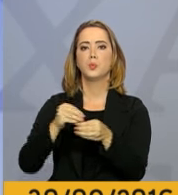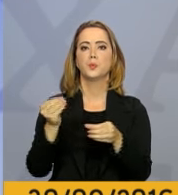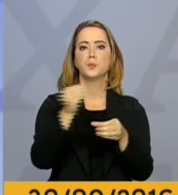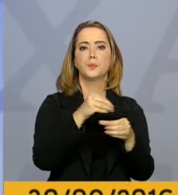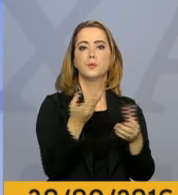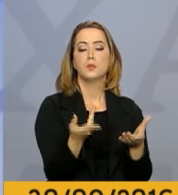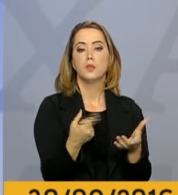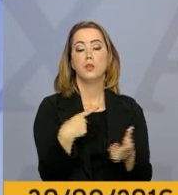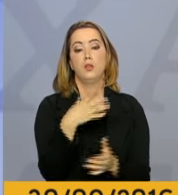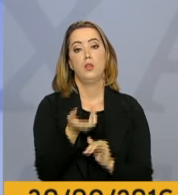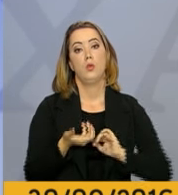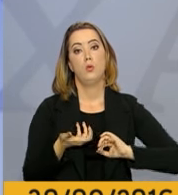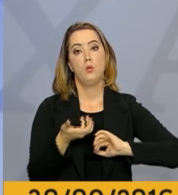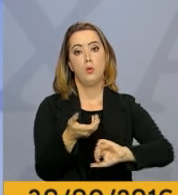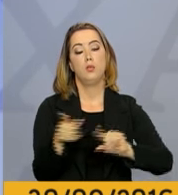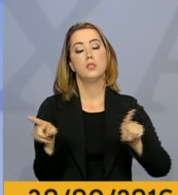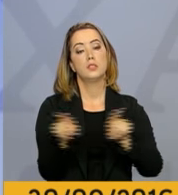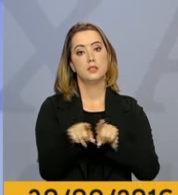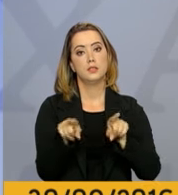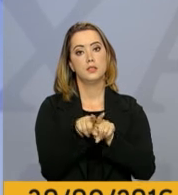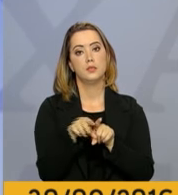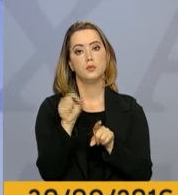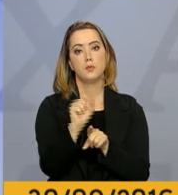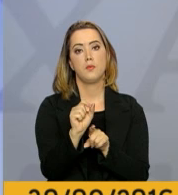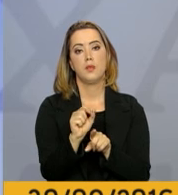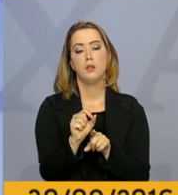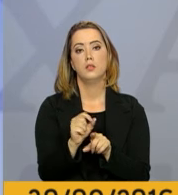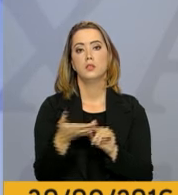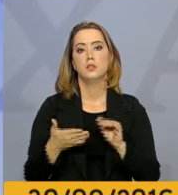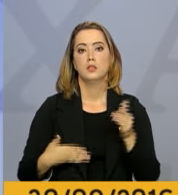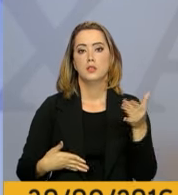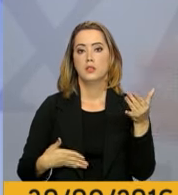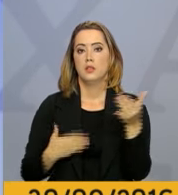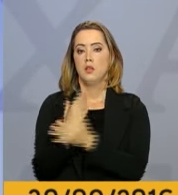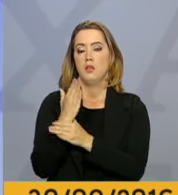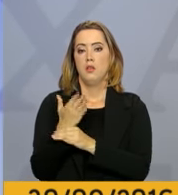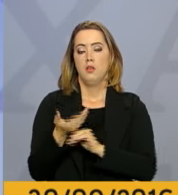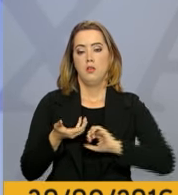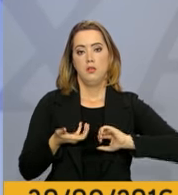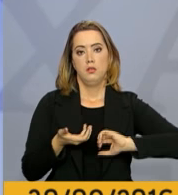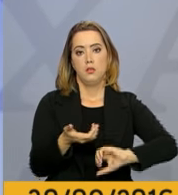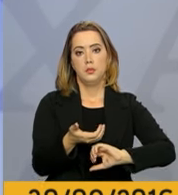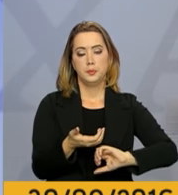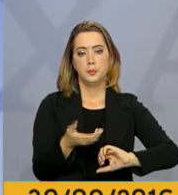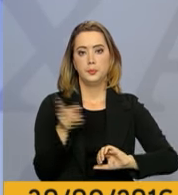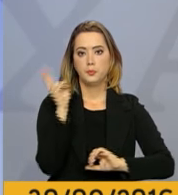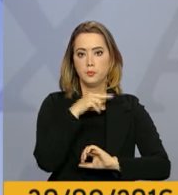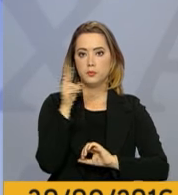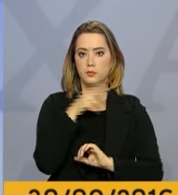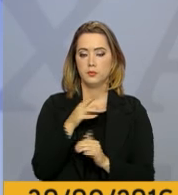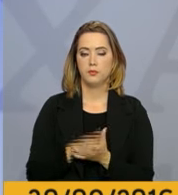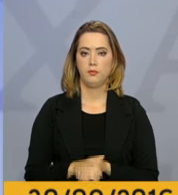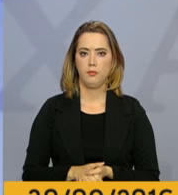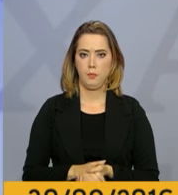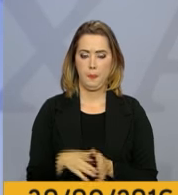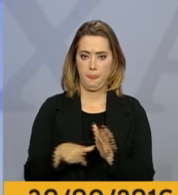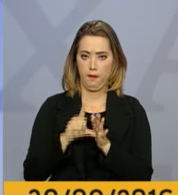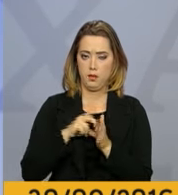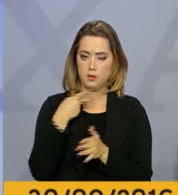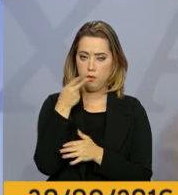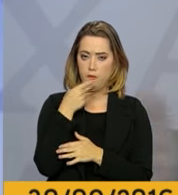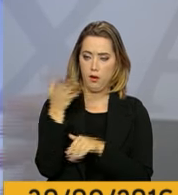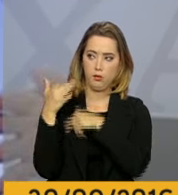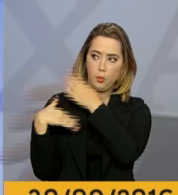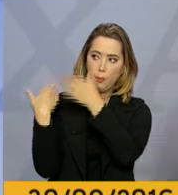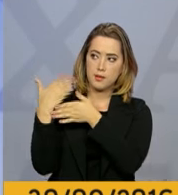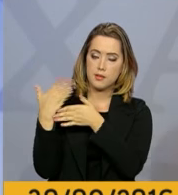O Congresso também aprovou com celeridade. Agora, se eu falei do passado, para justificar como recebi, eu quero